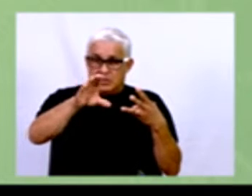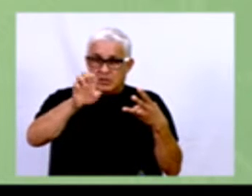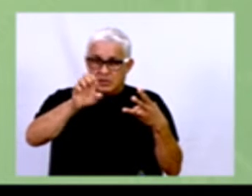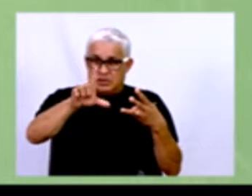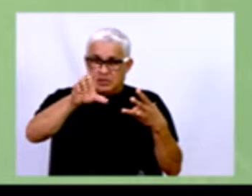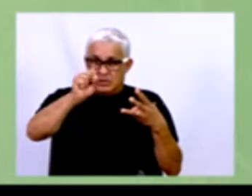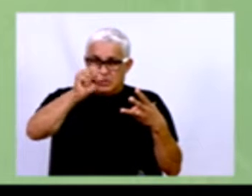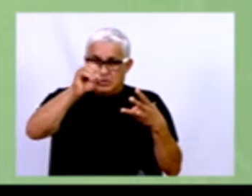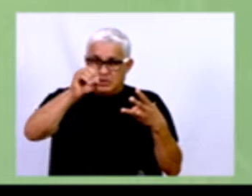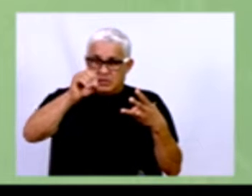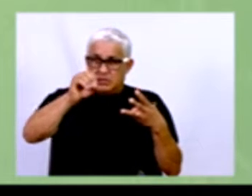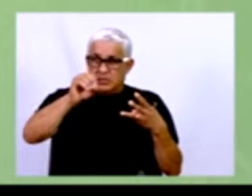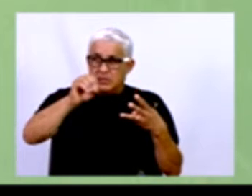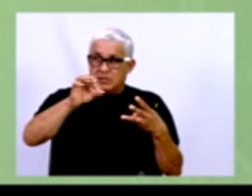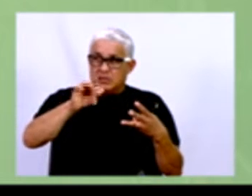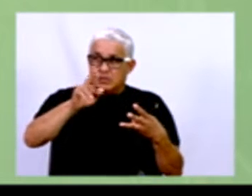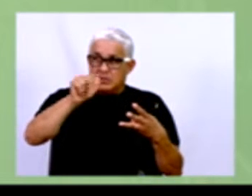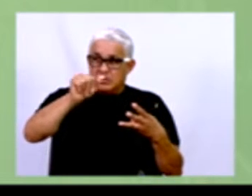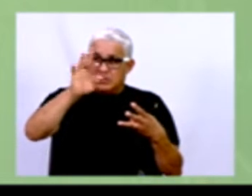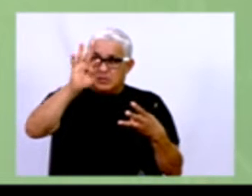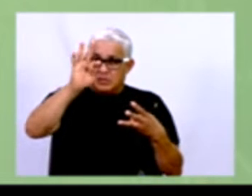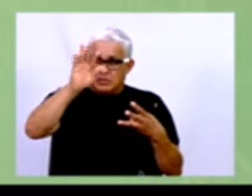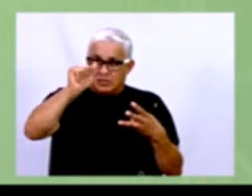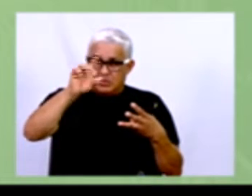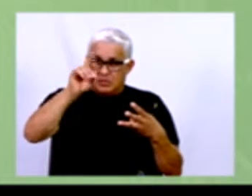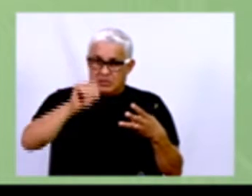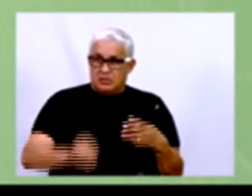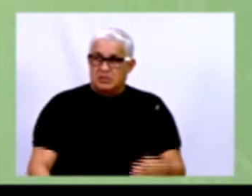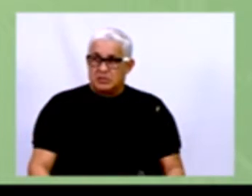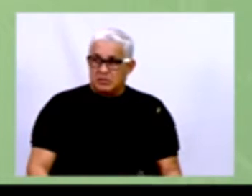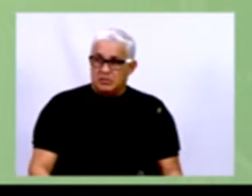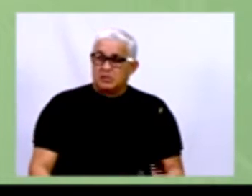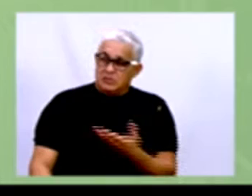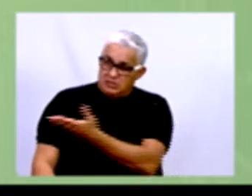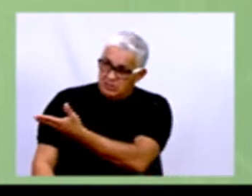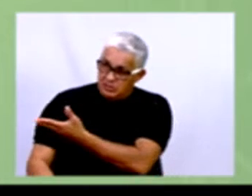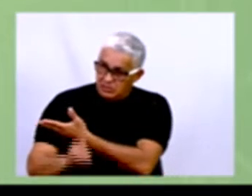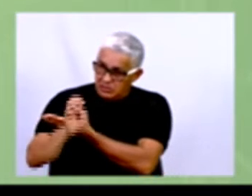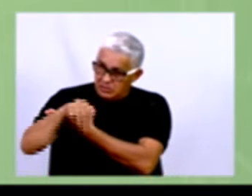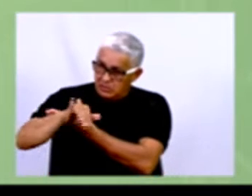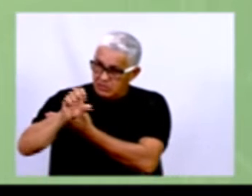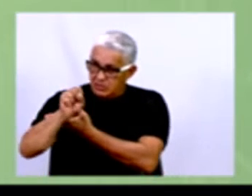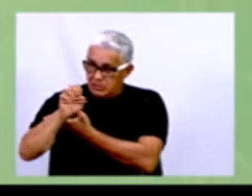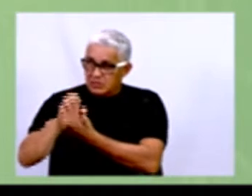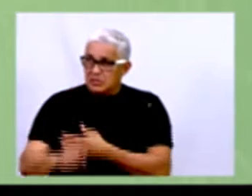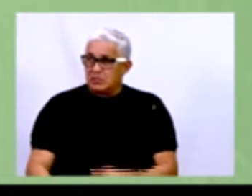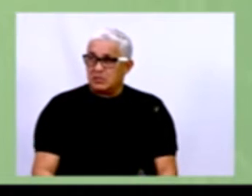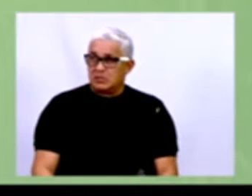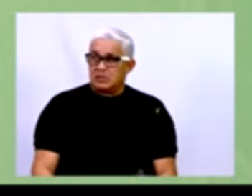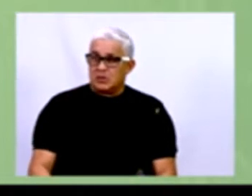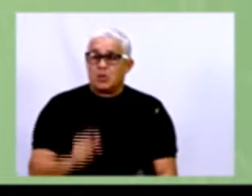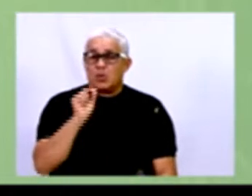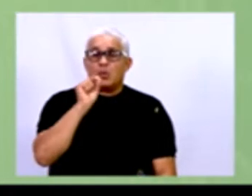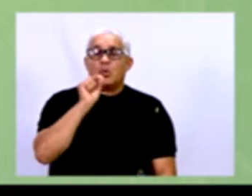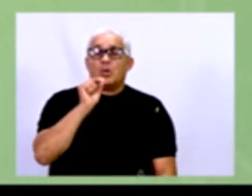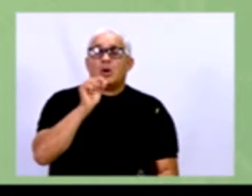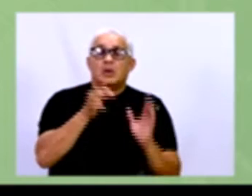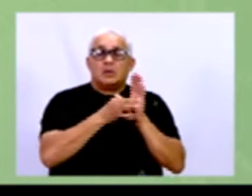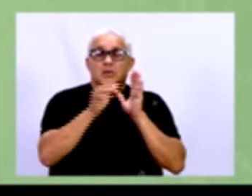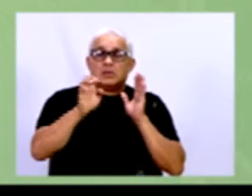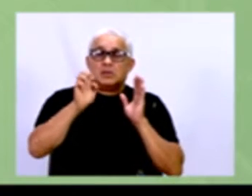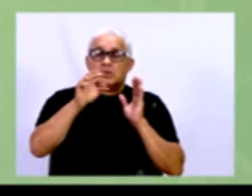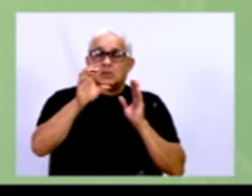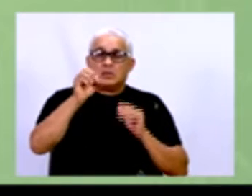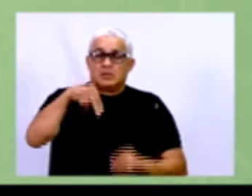Celso Furtado, que eu vou pedir à professora Denise que comente, por favor. Celso Furtado, quando vai tratar da economia,